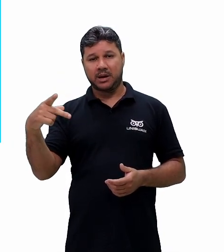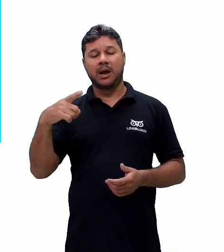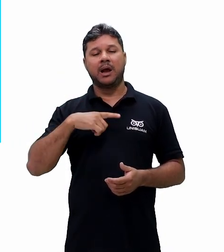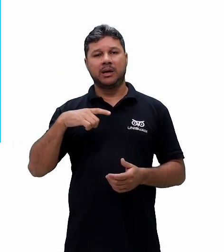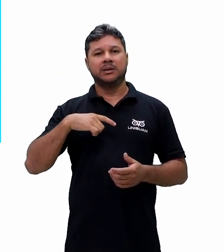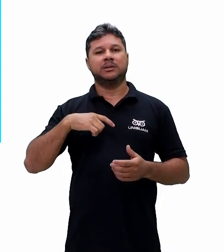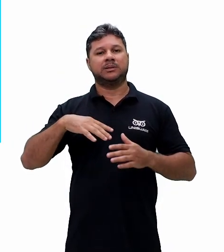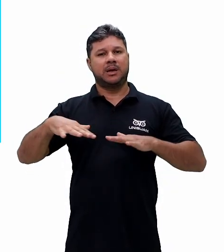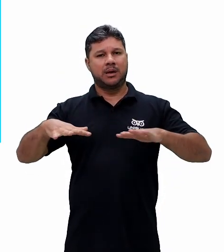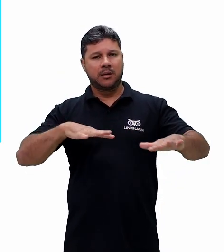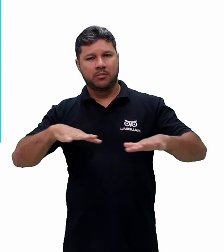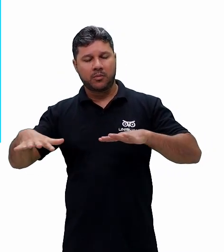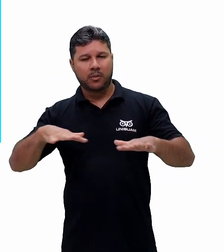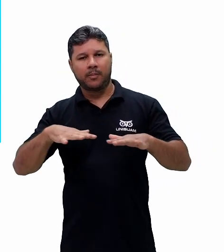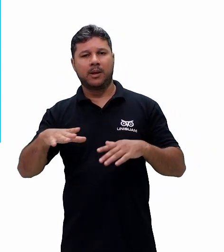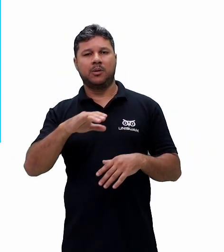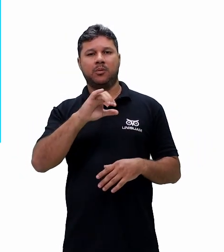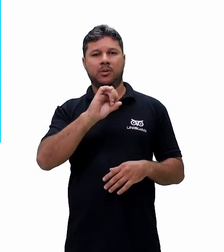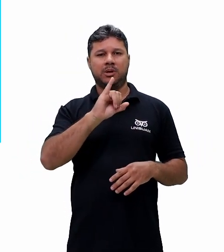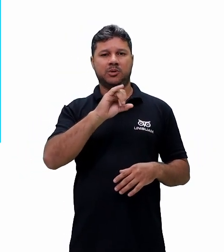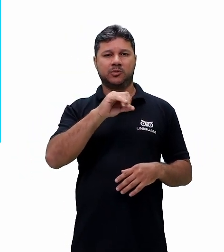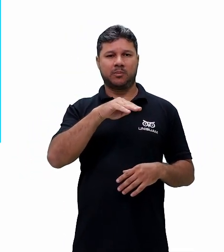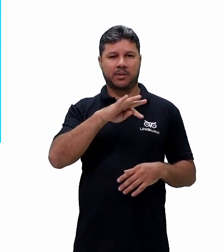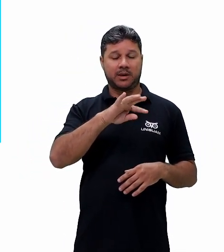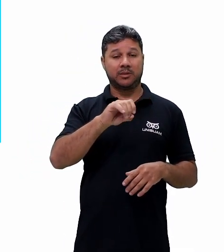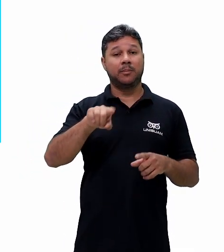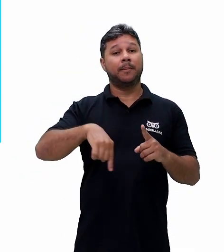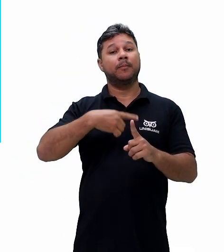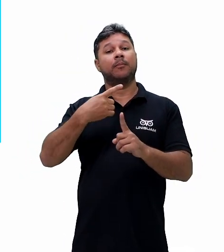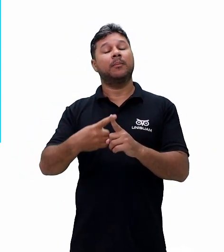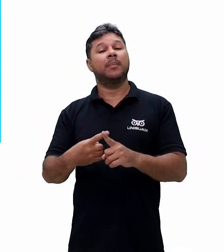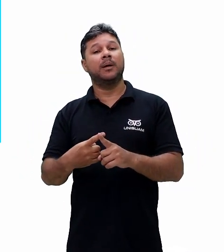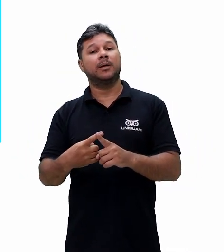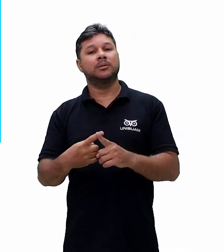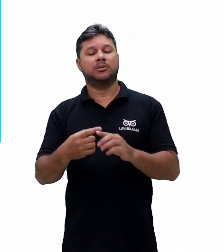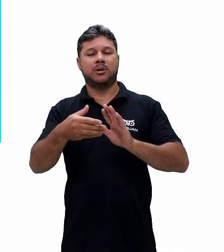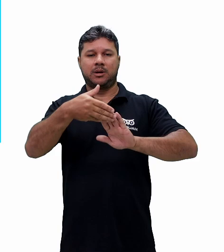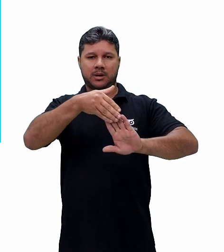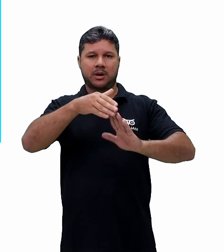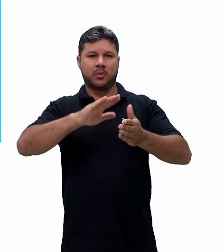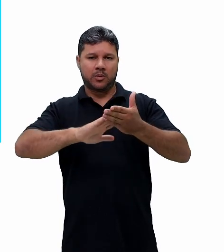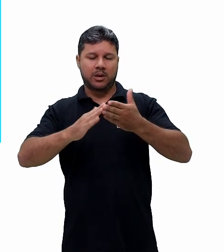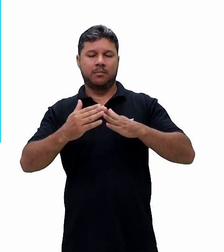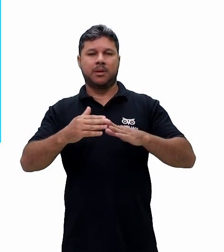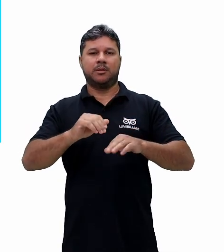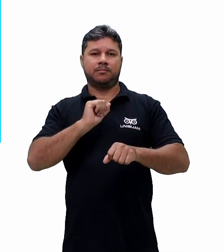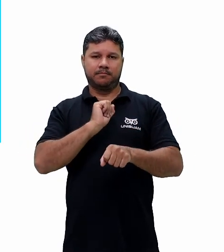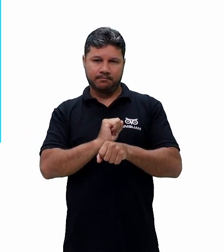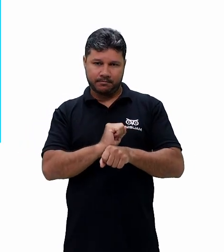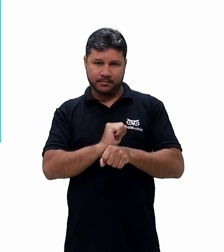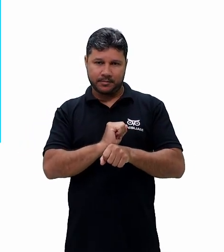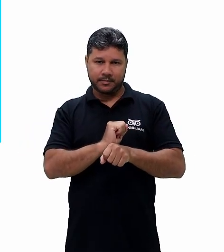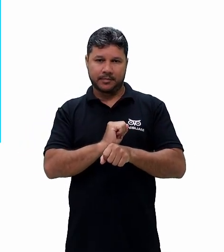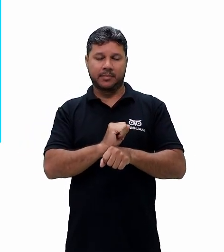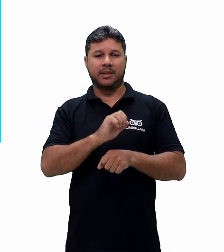utilizo contrações isométricas e também utilizo o alongamento